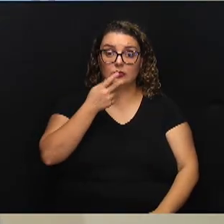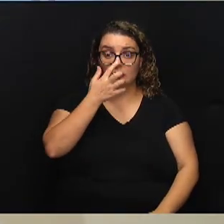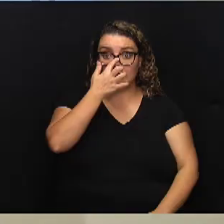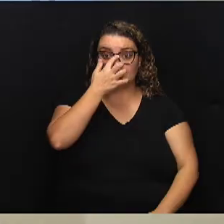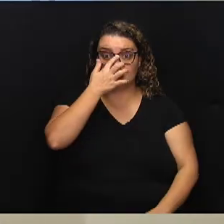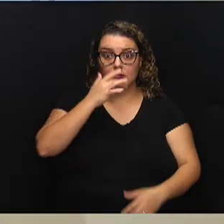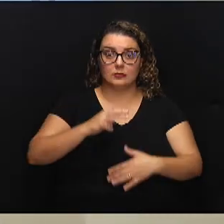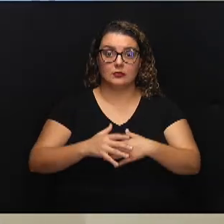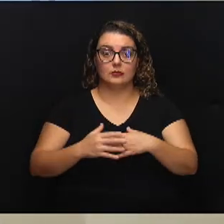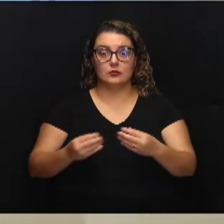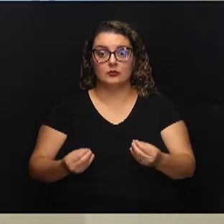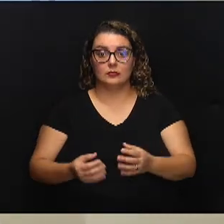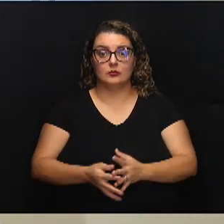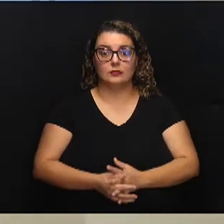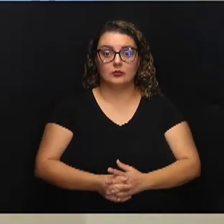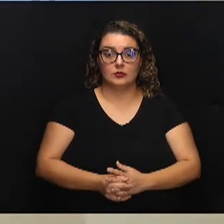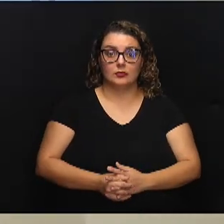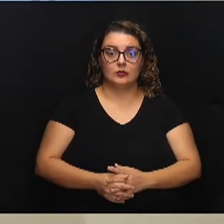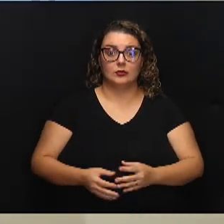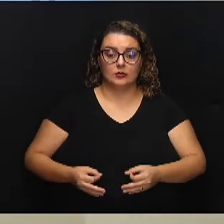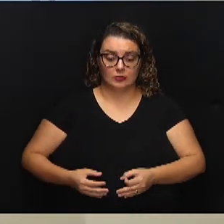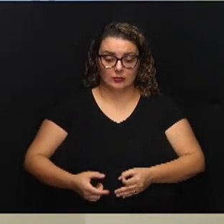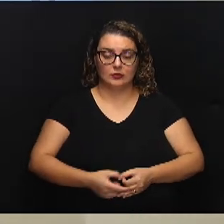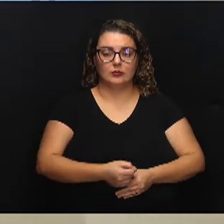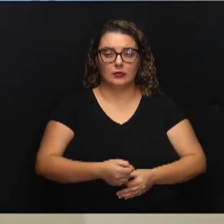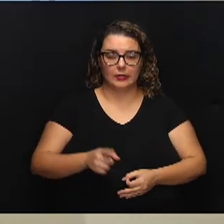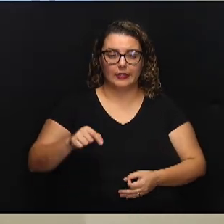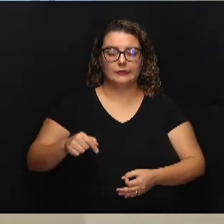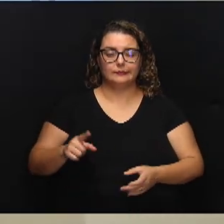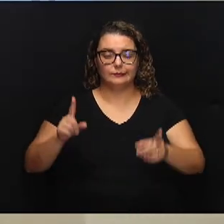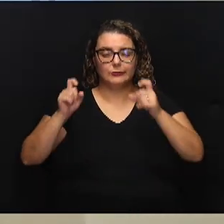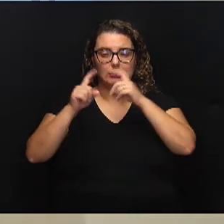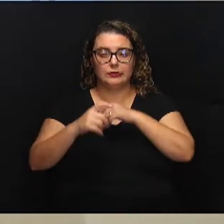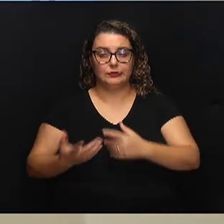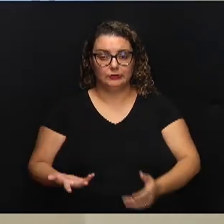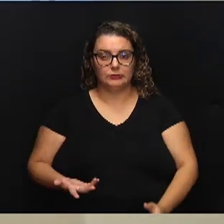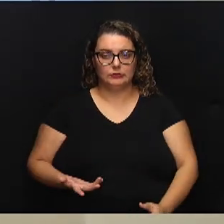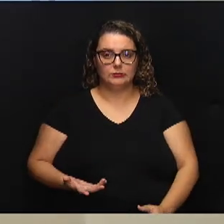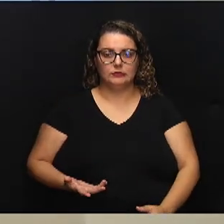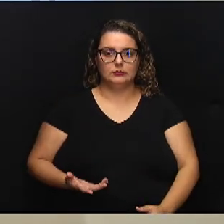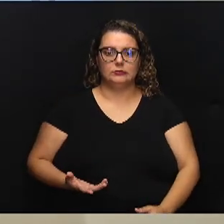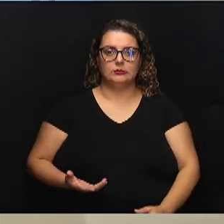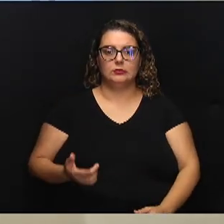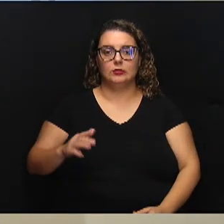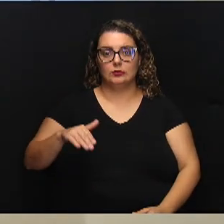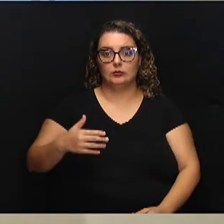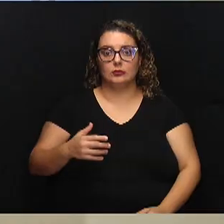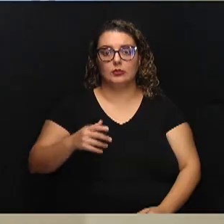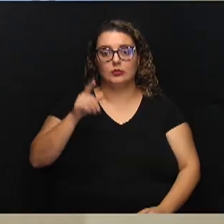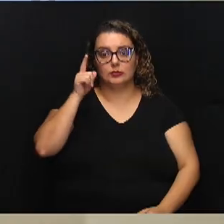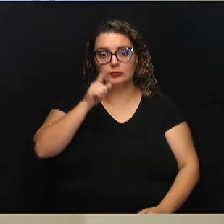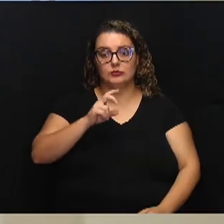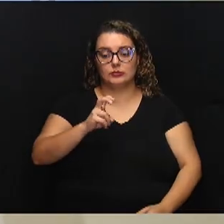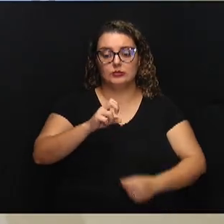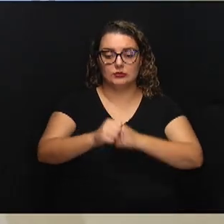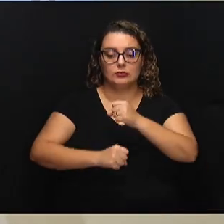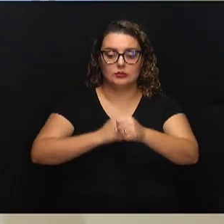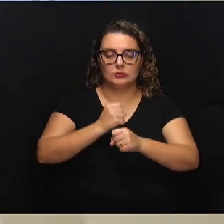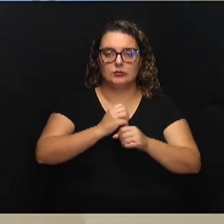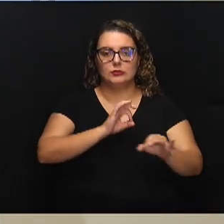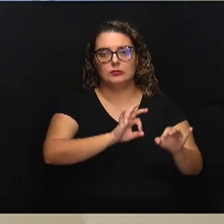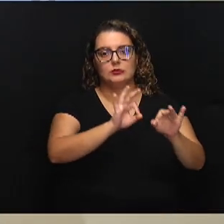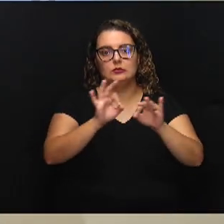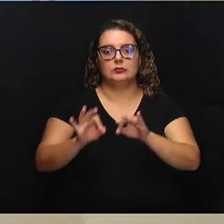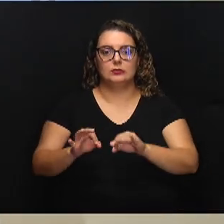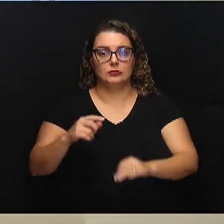cura, como o câncer de ovário é muito bandido, a gente fala em cura quando eu atinjo pelo menos 5 anos de acompanhamento. Então, veja,